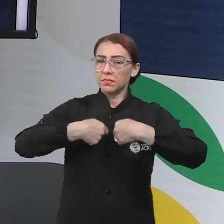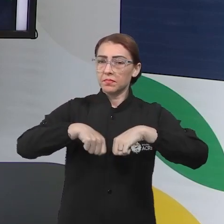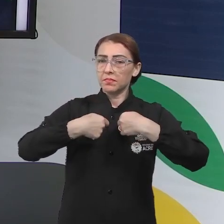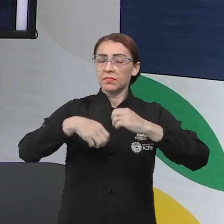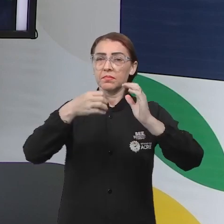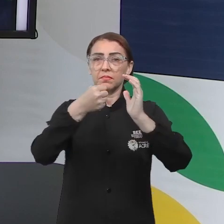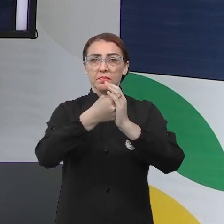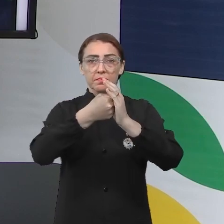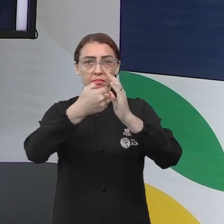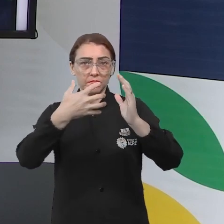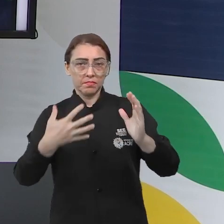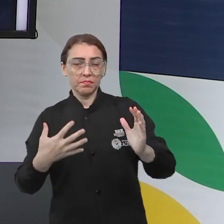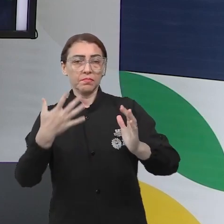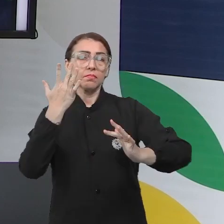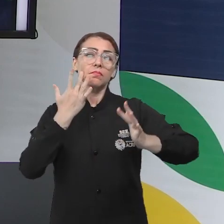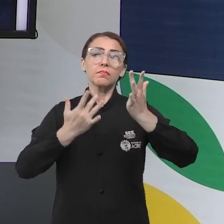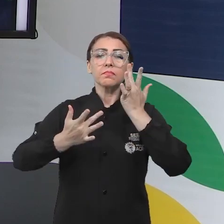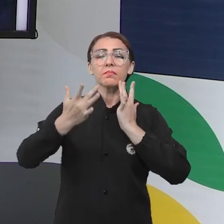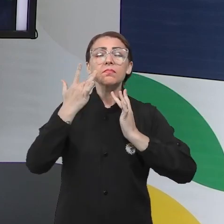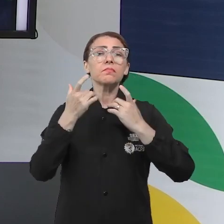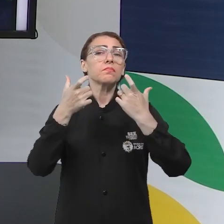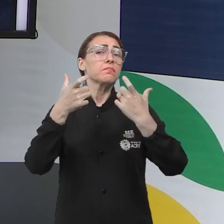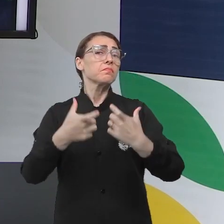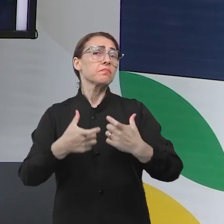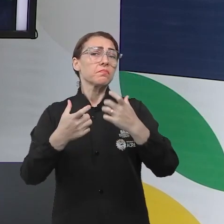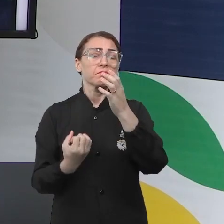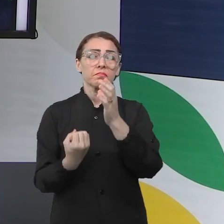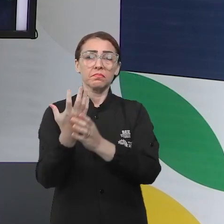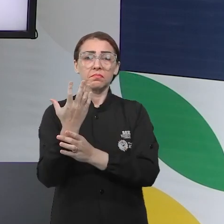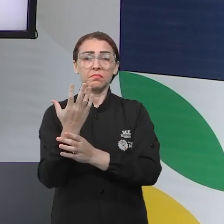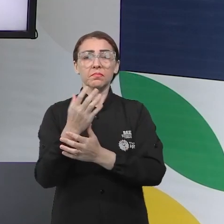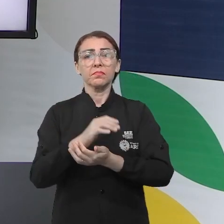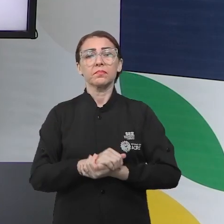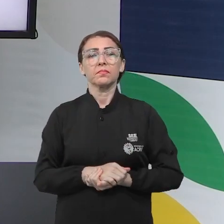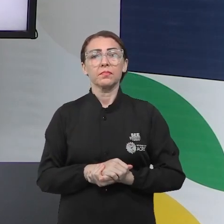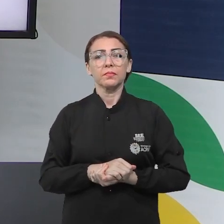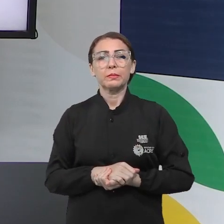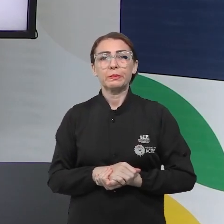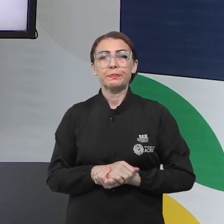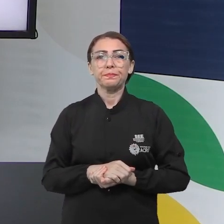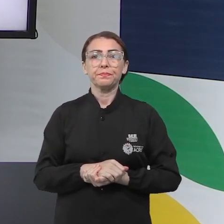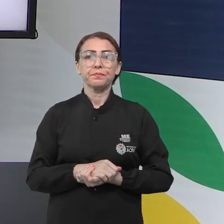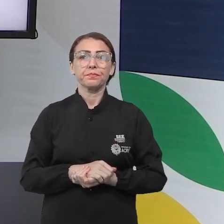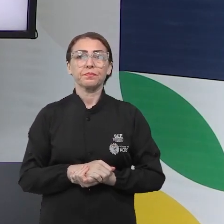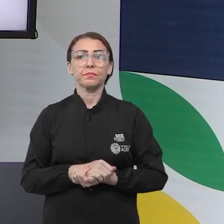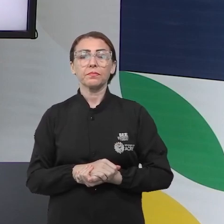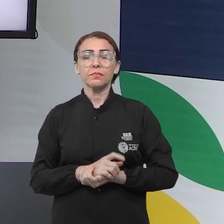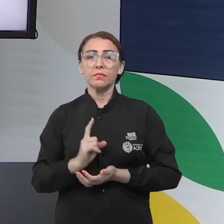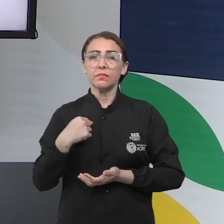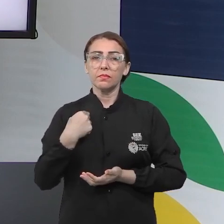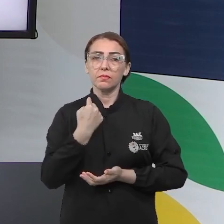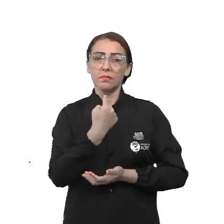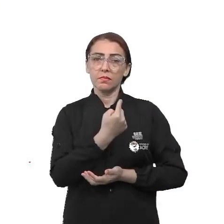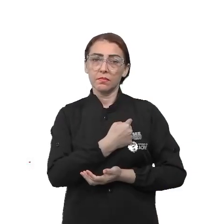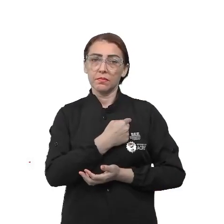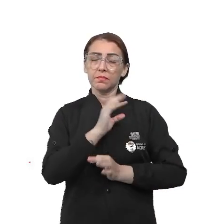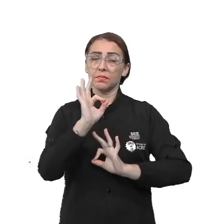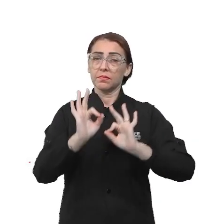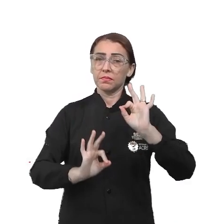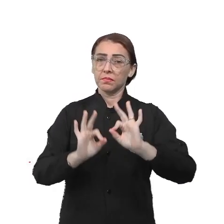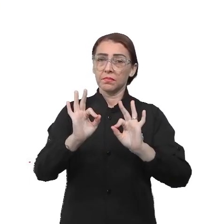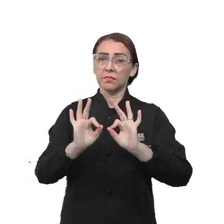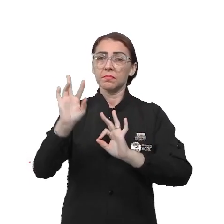da caracterização teatral? Da onde que vem? Vamos ver aqui. A gente vai remontar, né, o